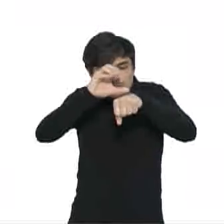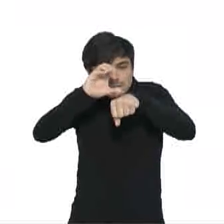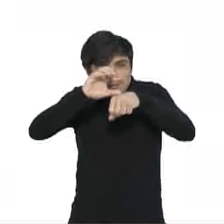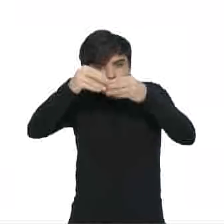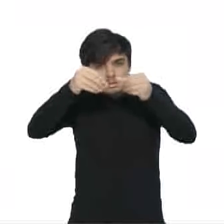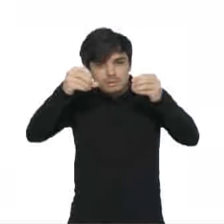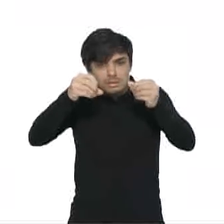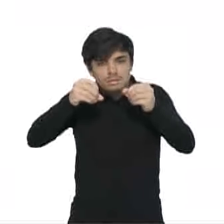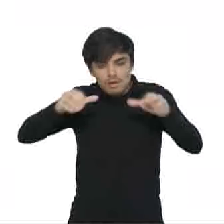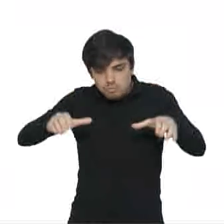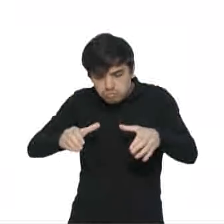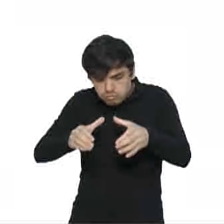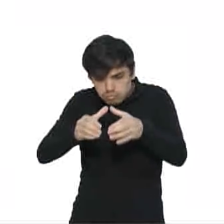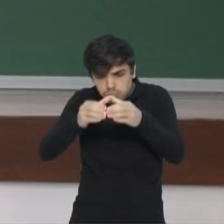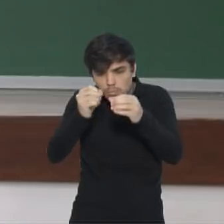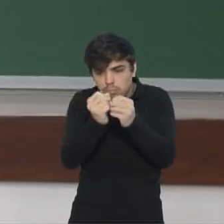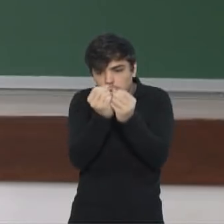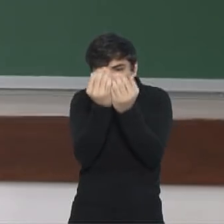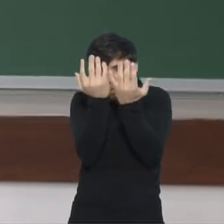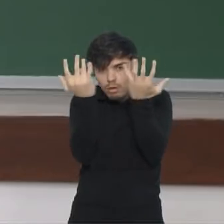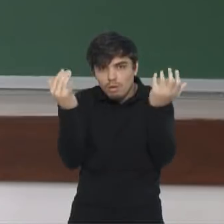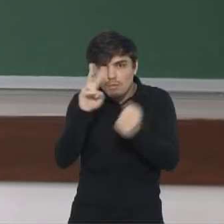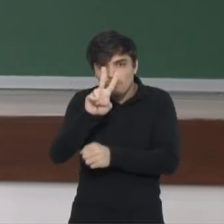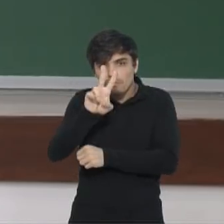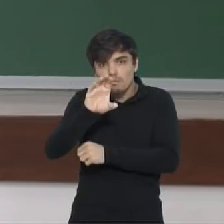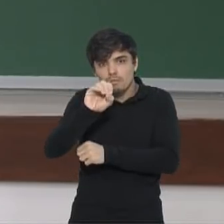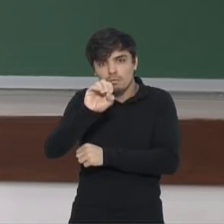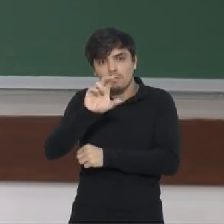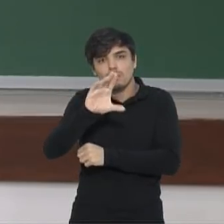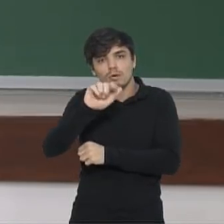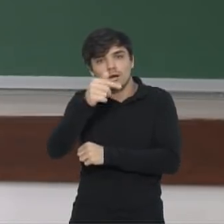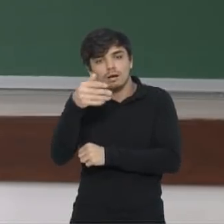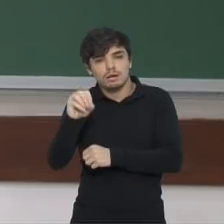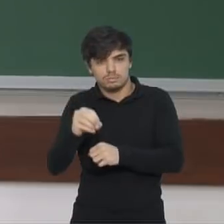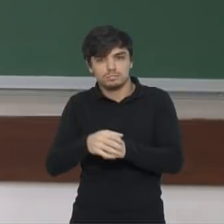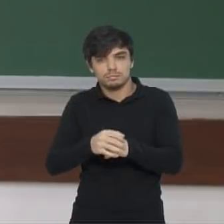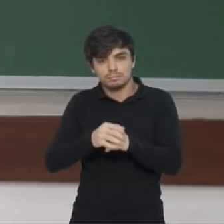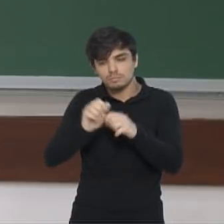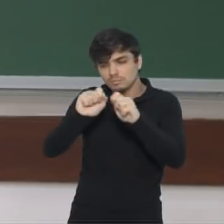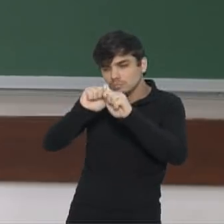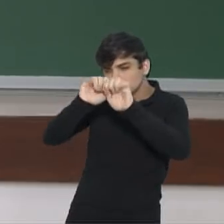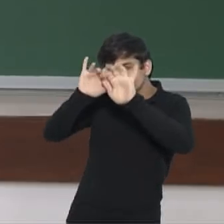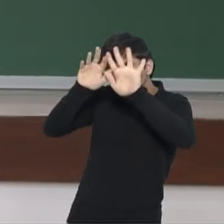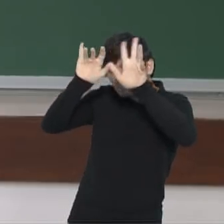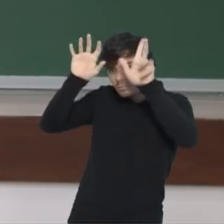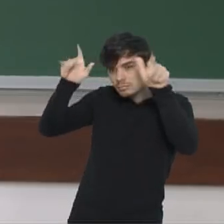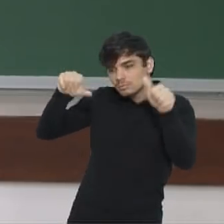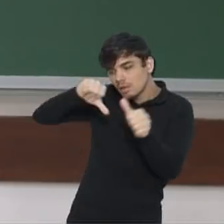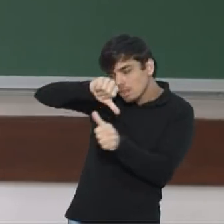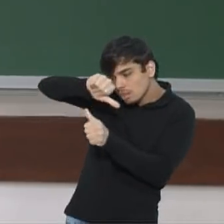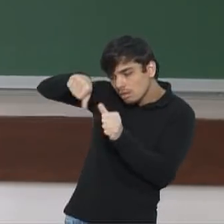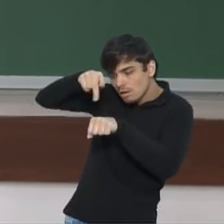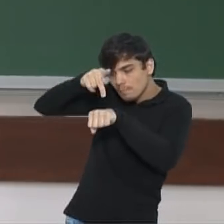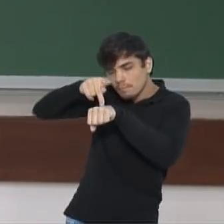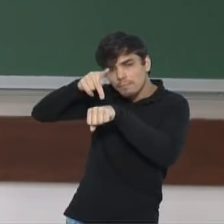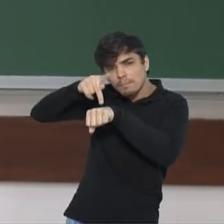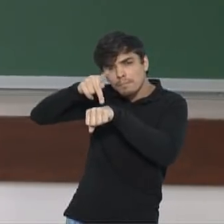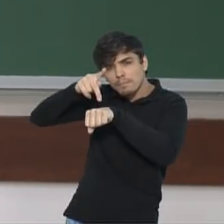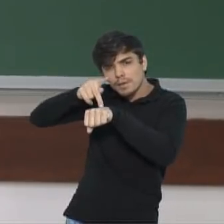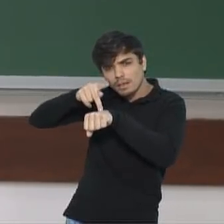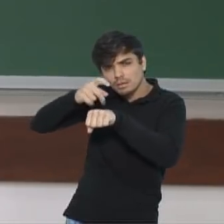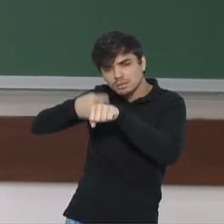do vulcão, né? Pelas erupções, o vulcão espelha essas cinzas, elas se petrificam e aí com